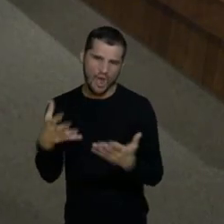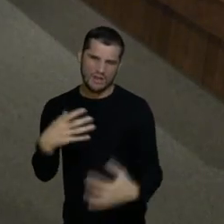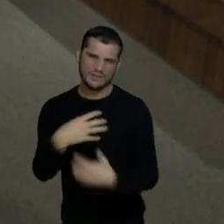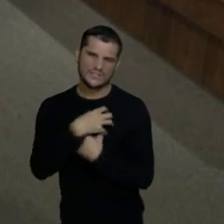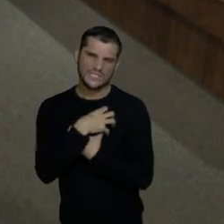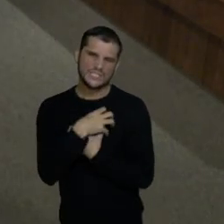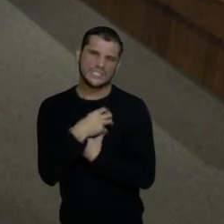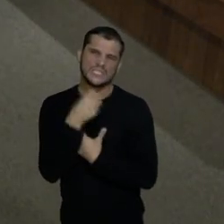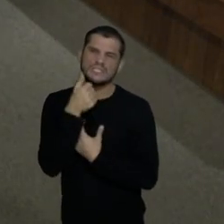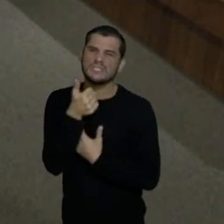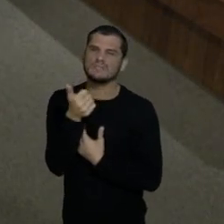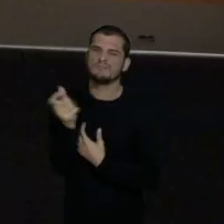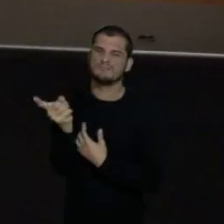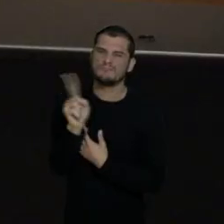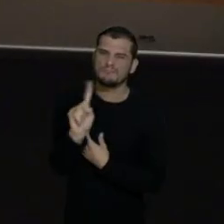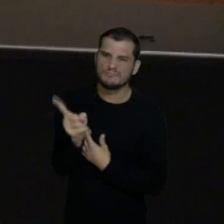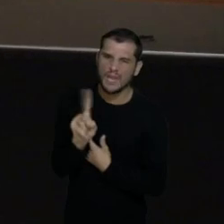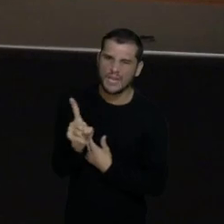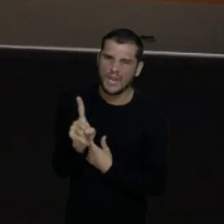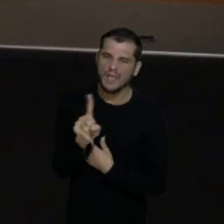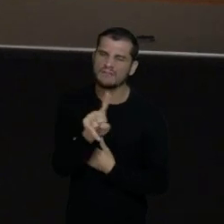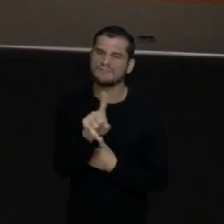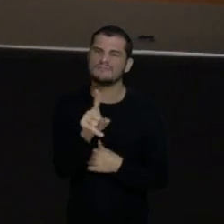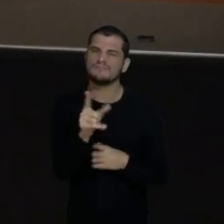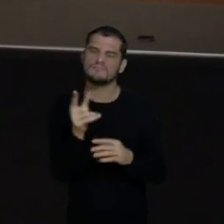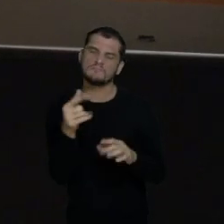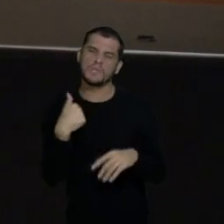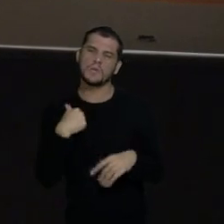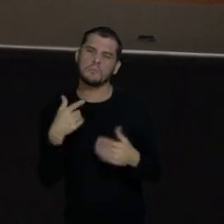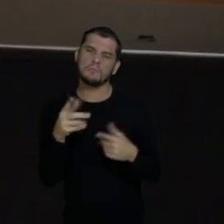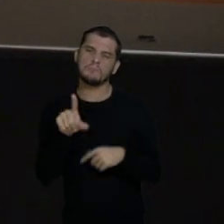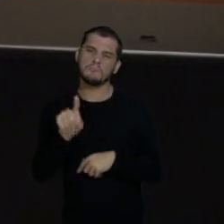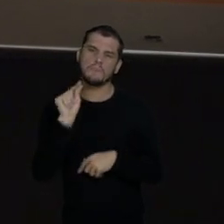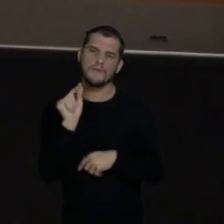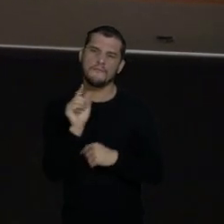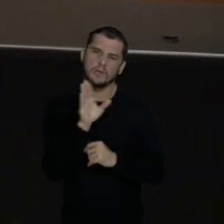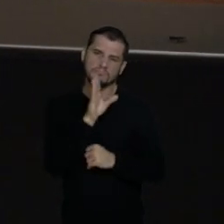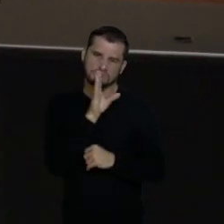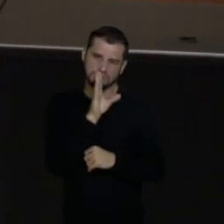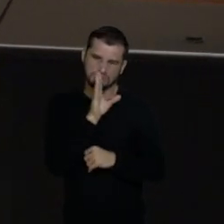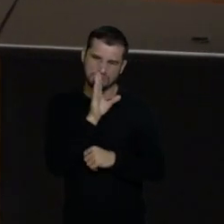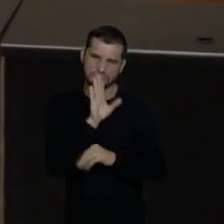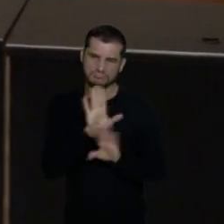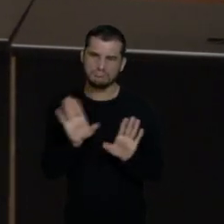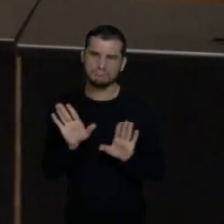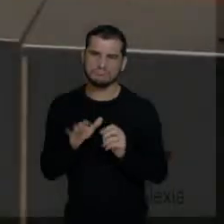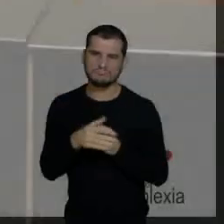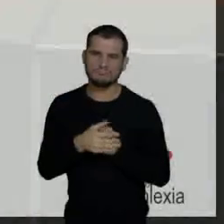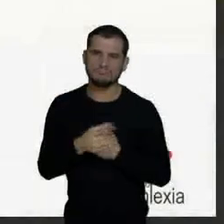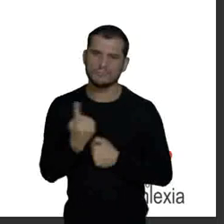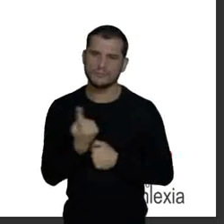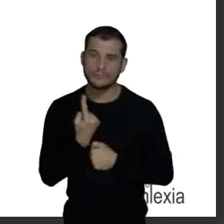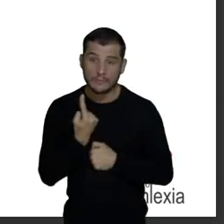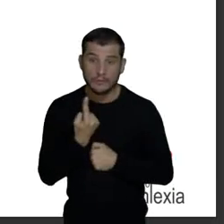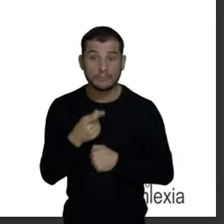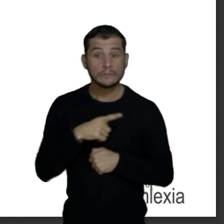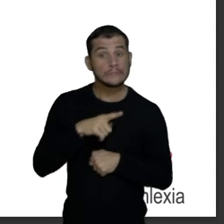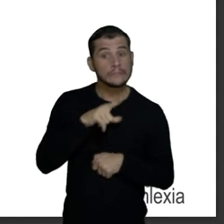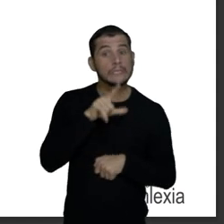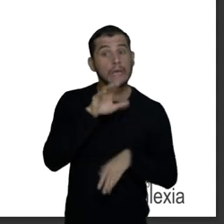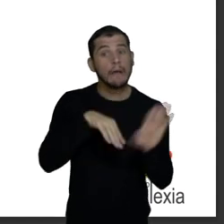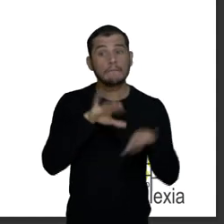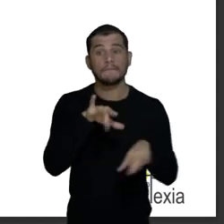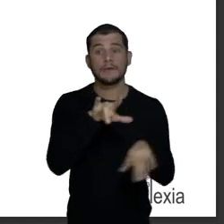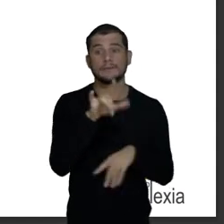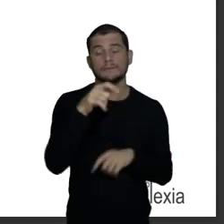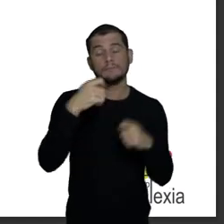né então são ações que a gente pode ir trabalhando para gerar esse afeto para gerar essa conexão que às vezes a gente